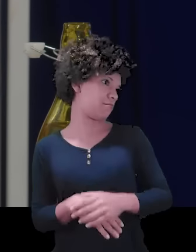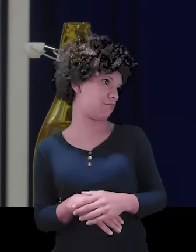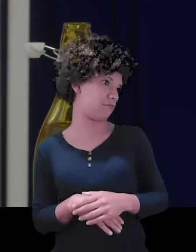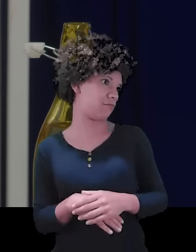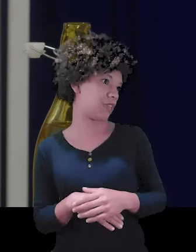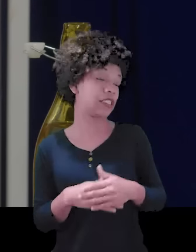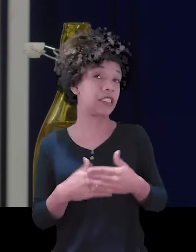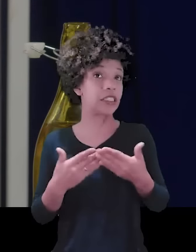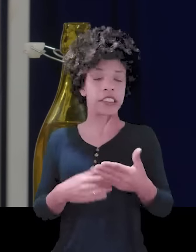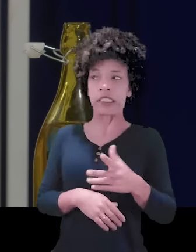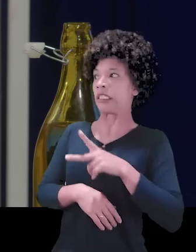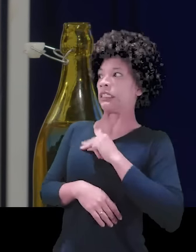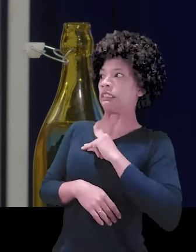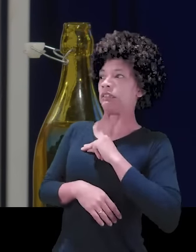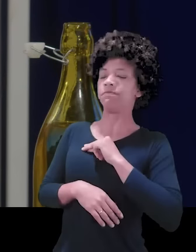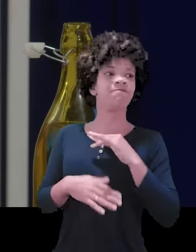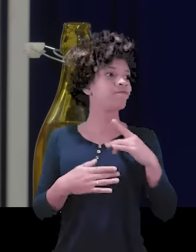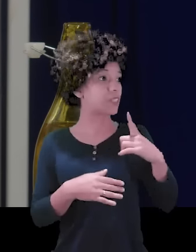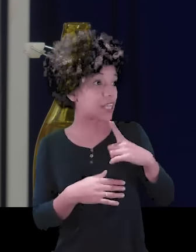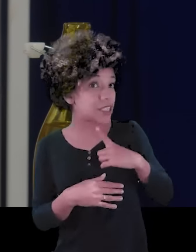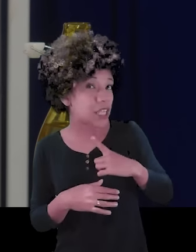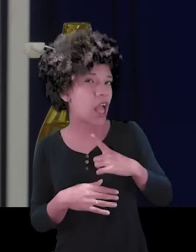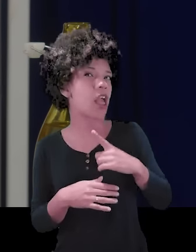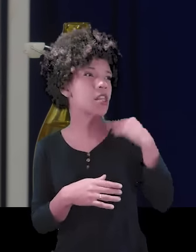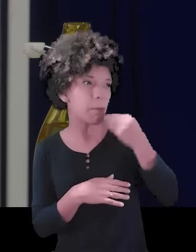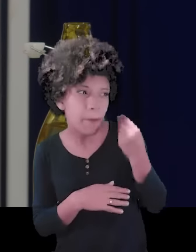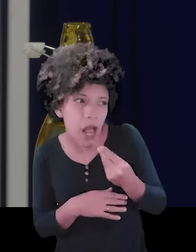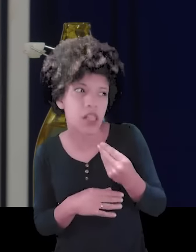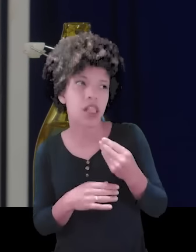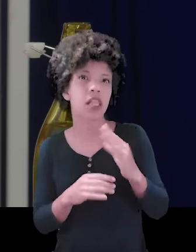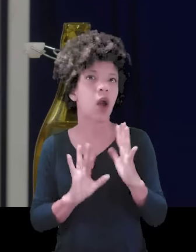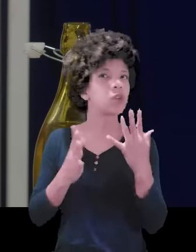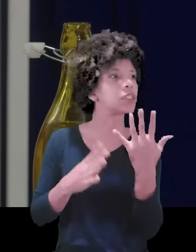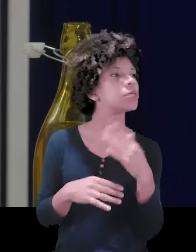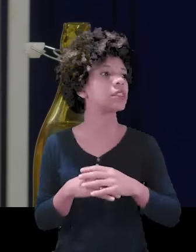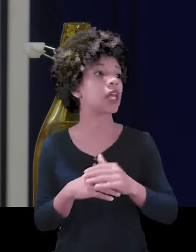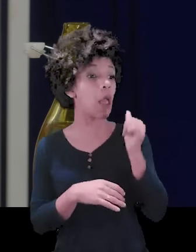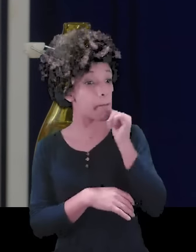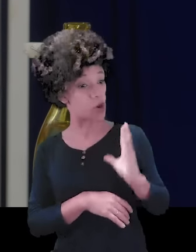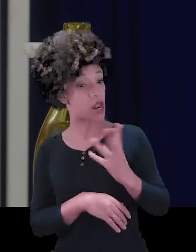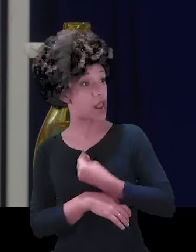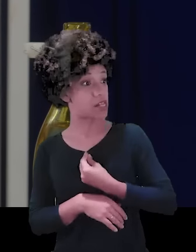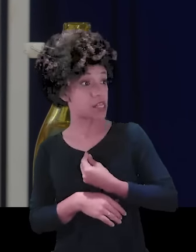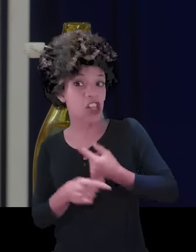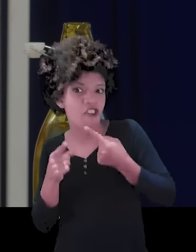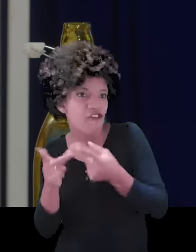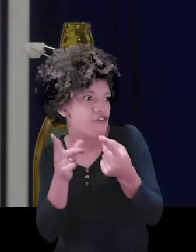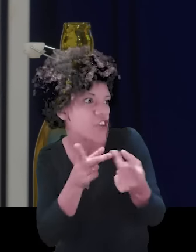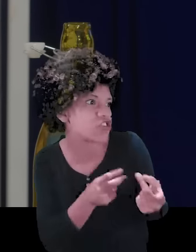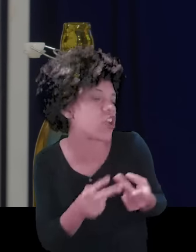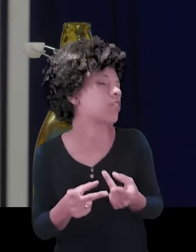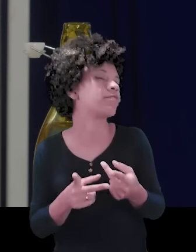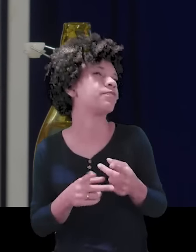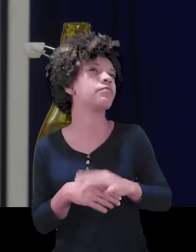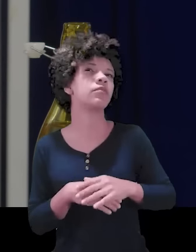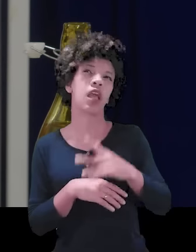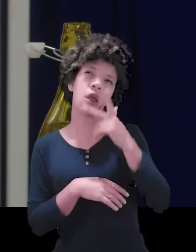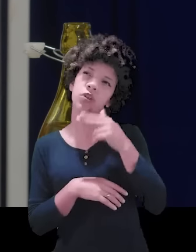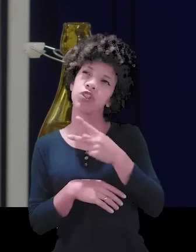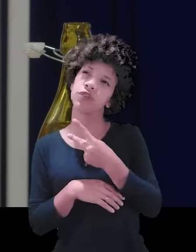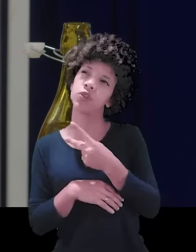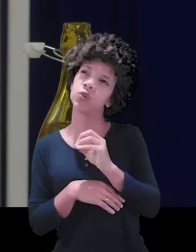vai ter situações casos de mulheres trans que são traficadas recentemente